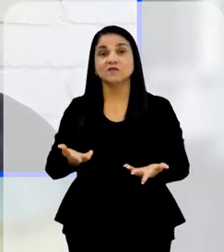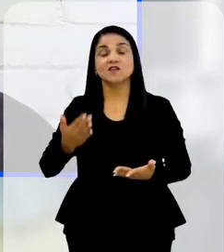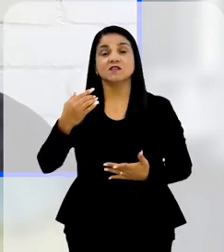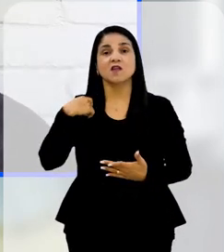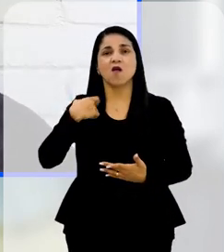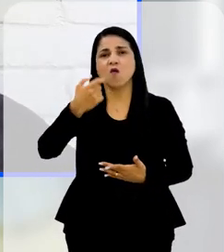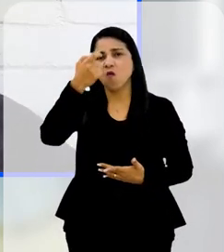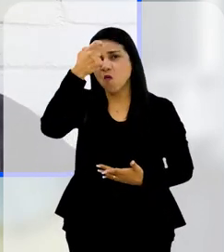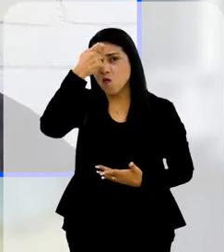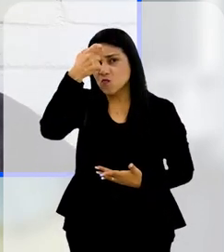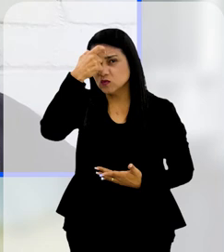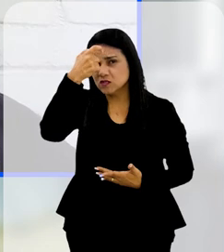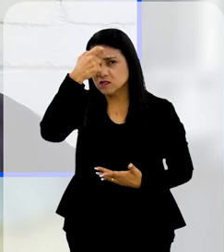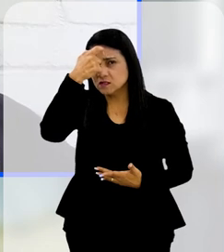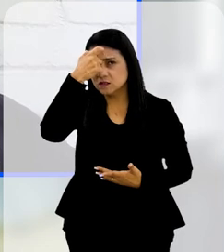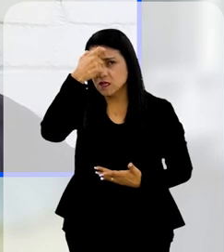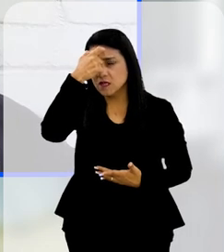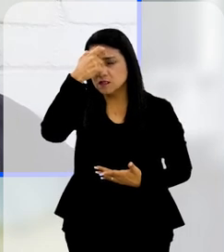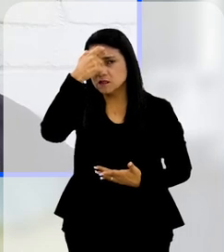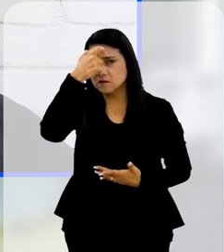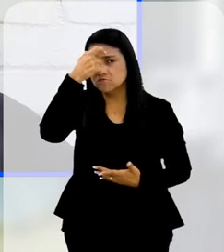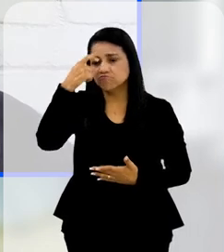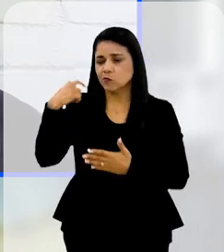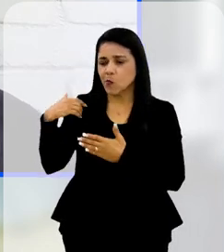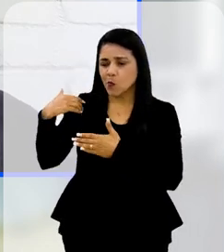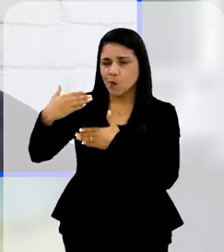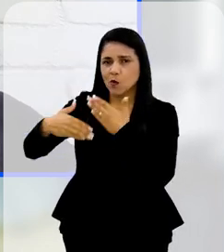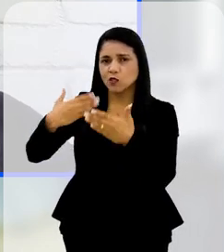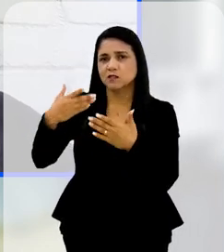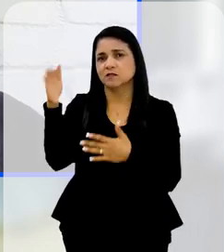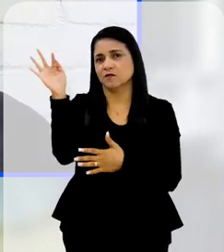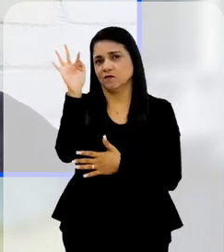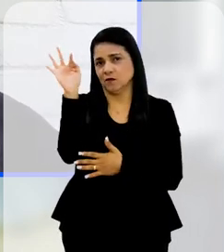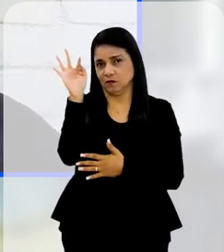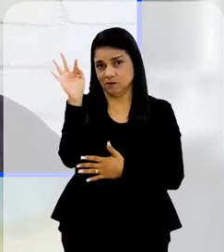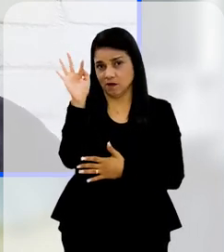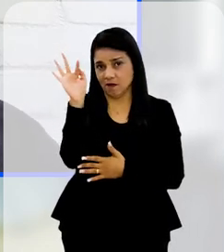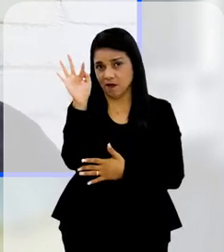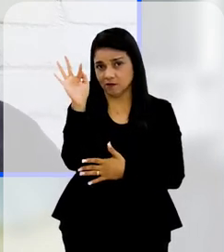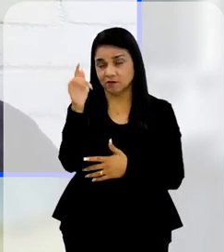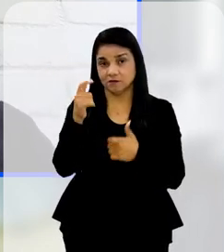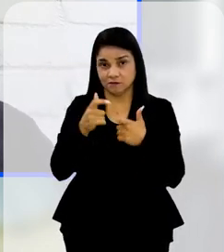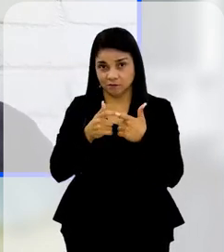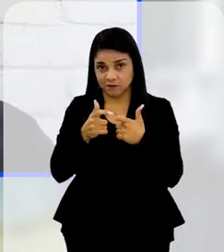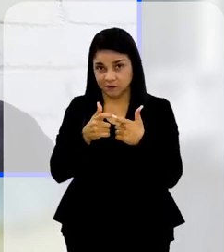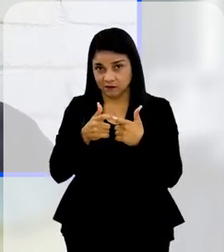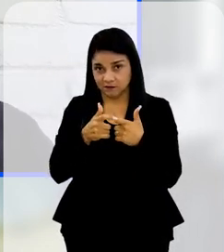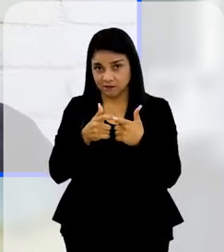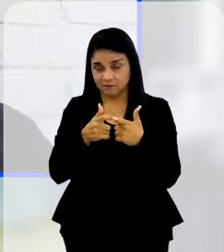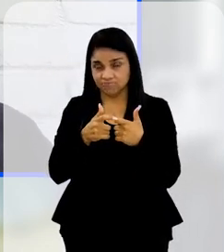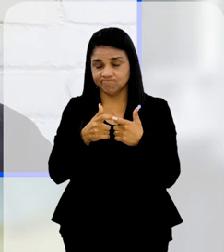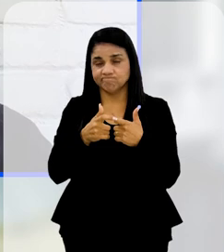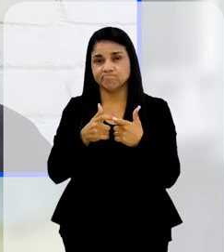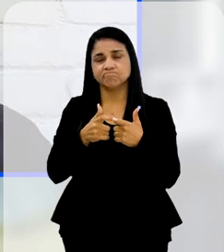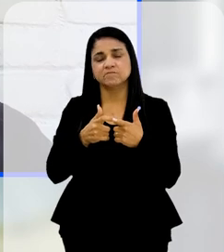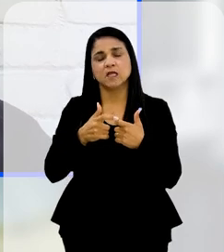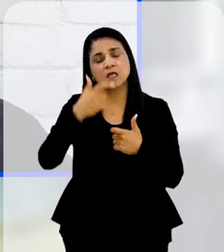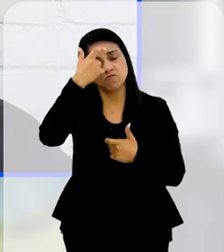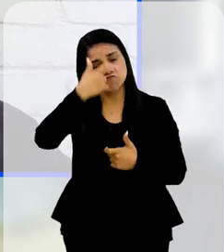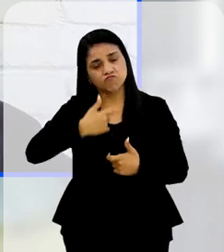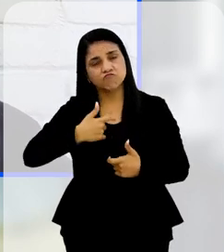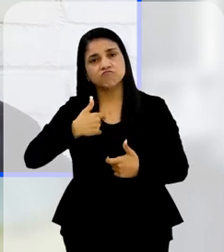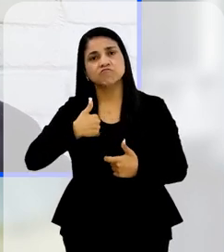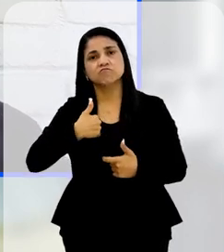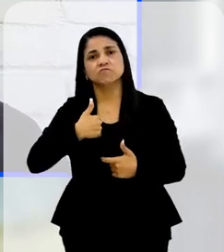os primeiros anos da Faculdade de Medicina, me levaram, paralelamente à minha formação de médico,